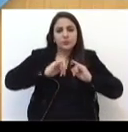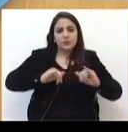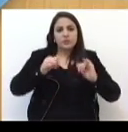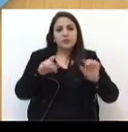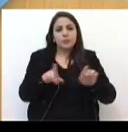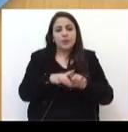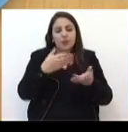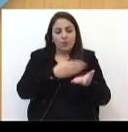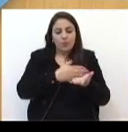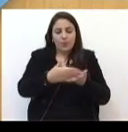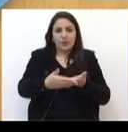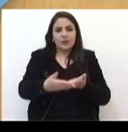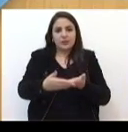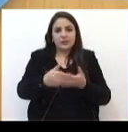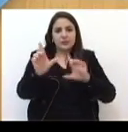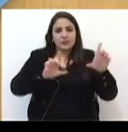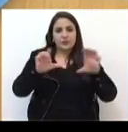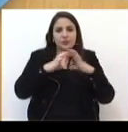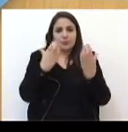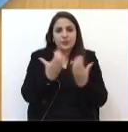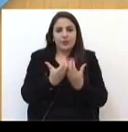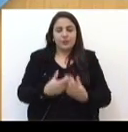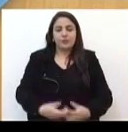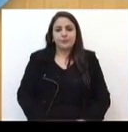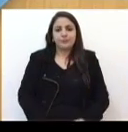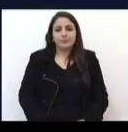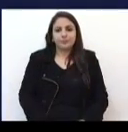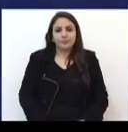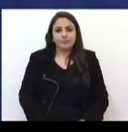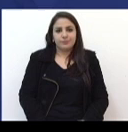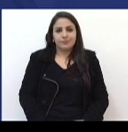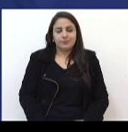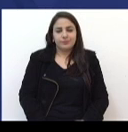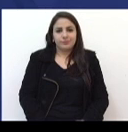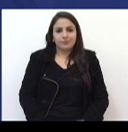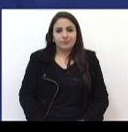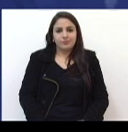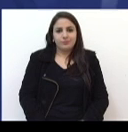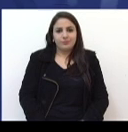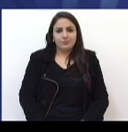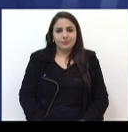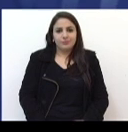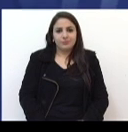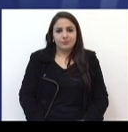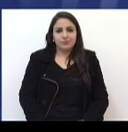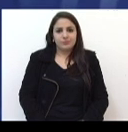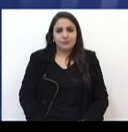informações a partir de agora no canal da Comunidade.